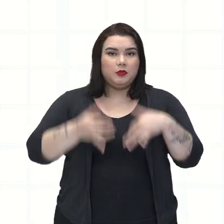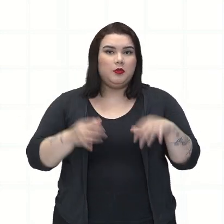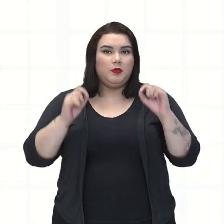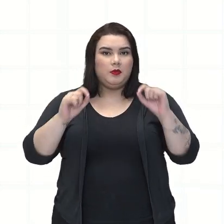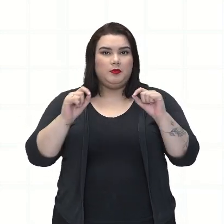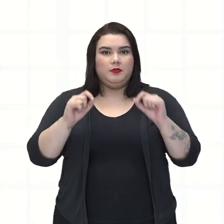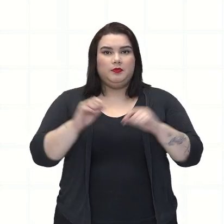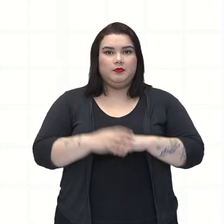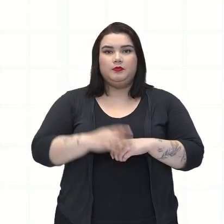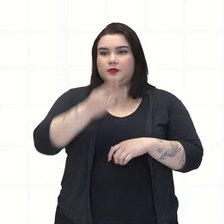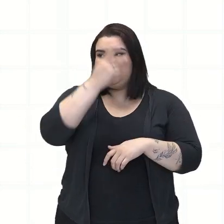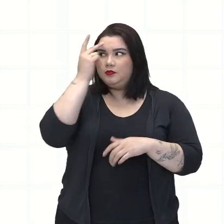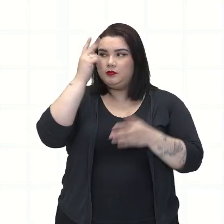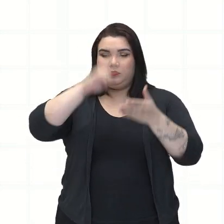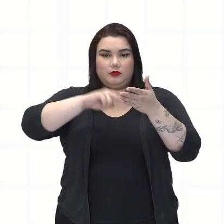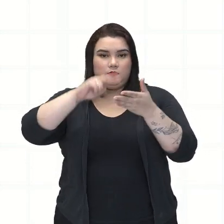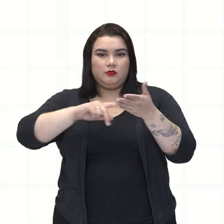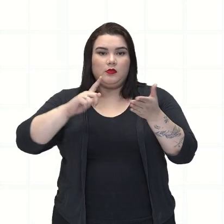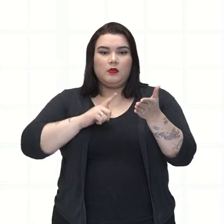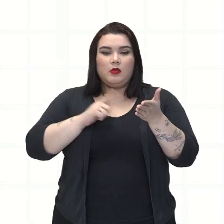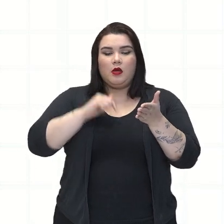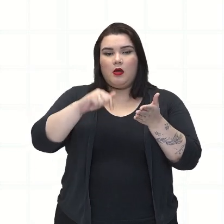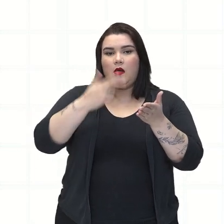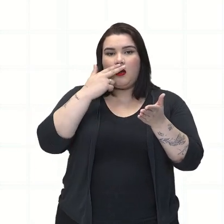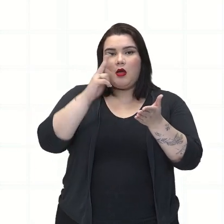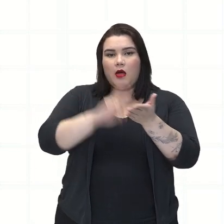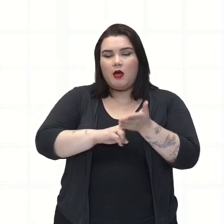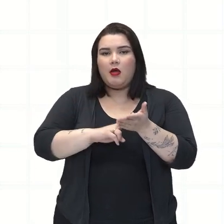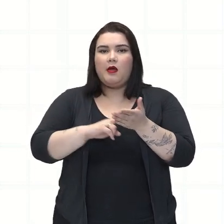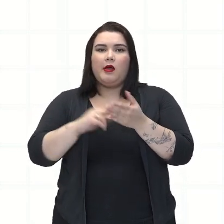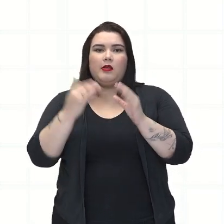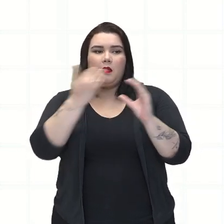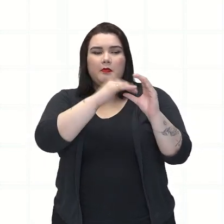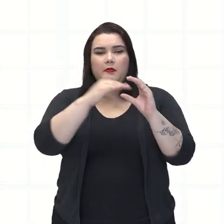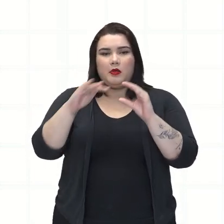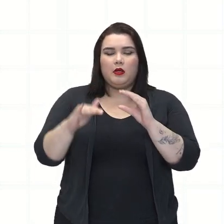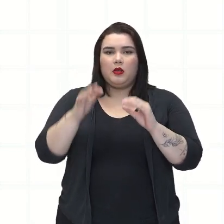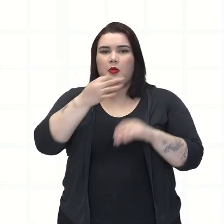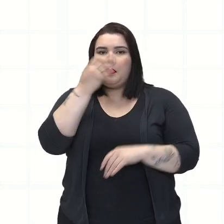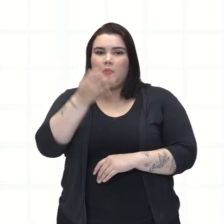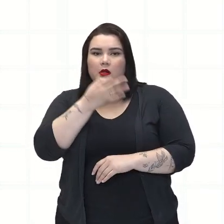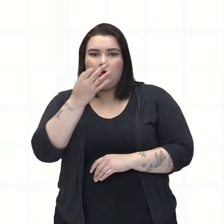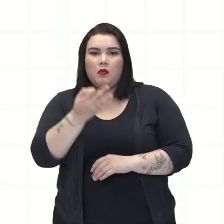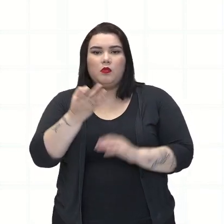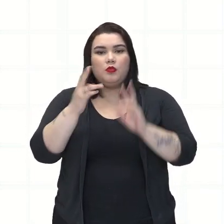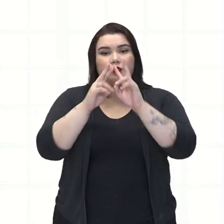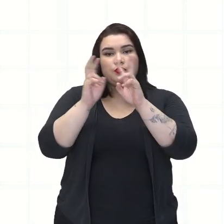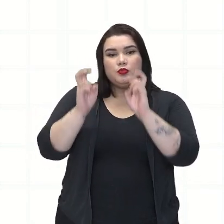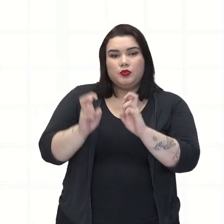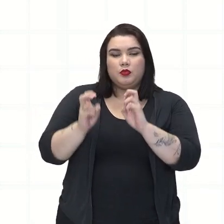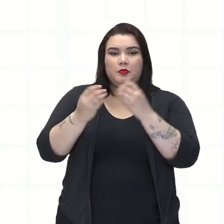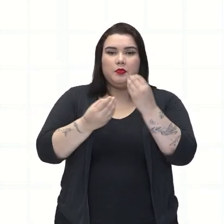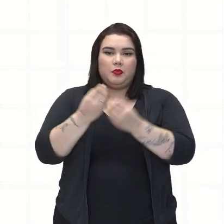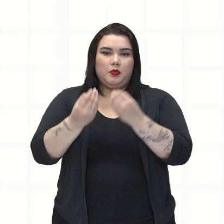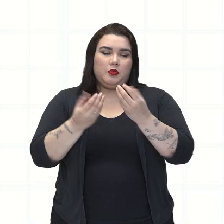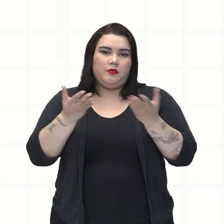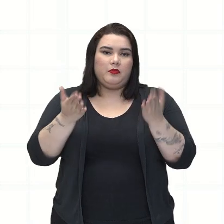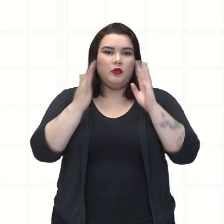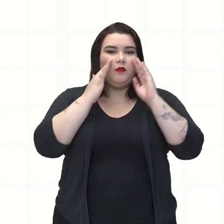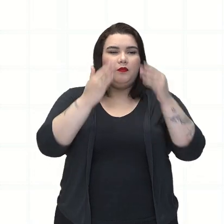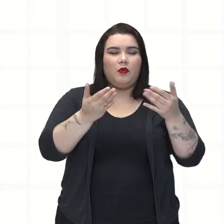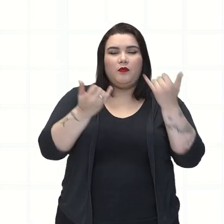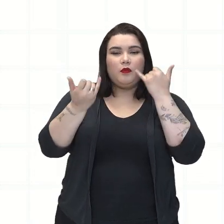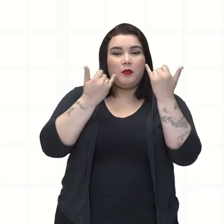os leitores escrevem as suas cartas ou mandam seus comentários, né? Impressões a respeito de uma determinada